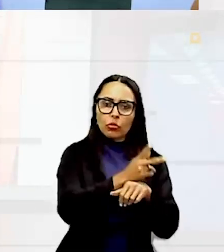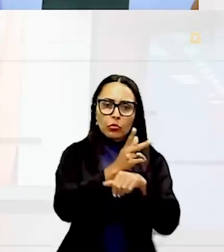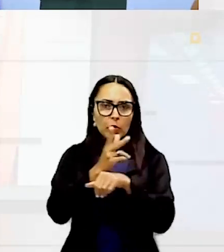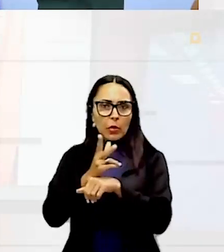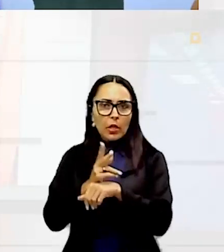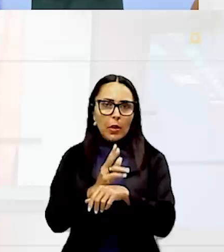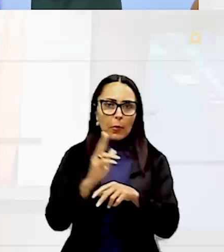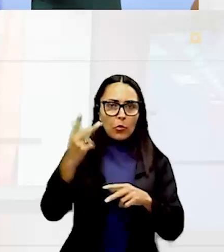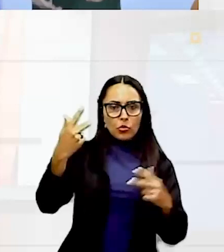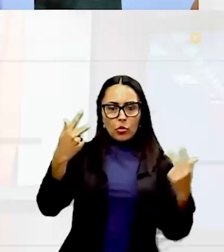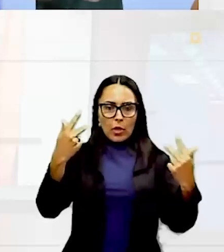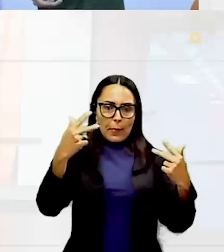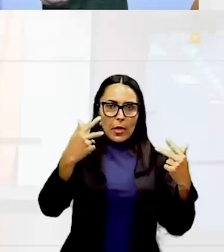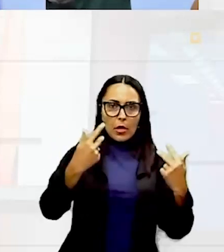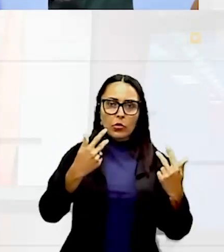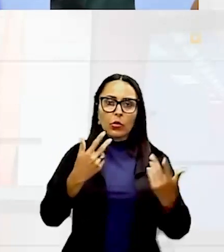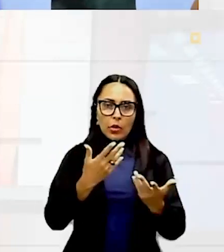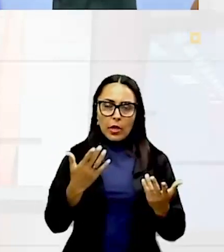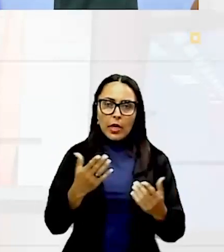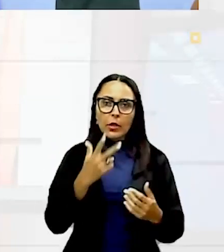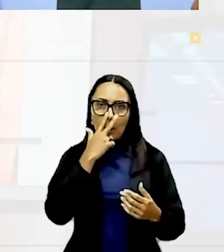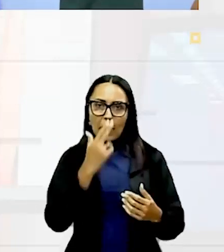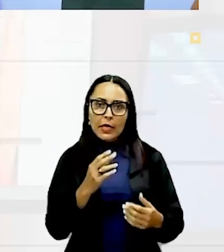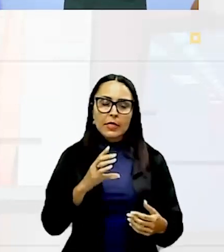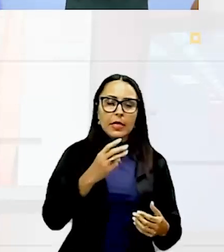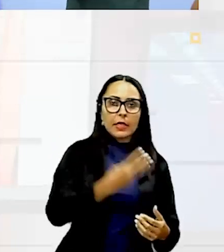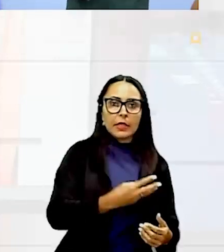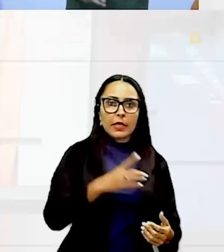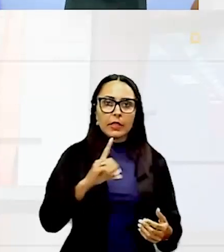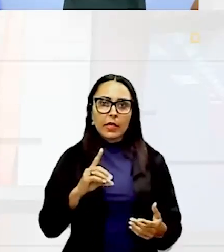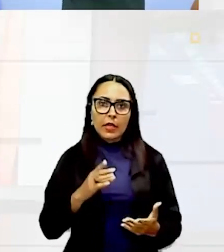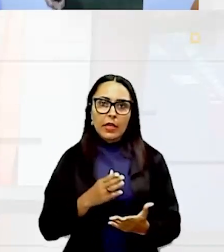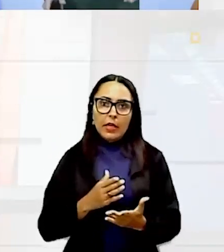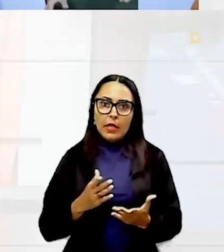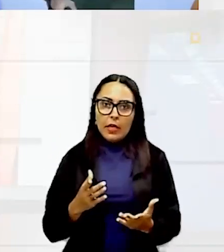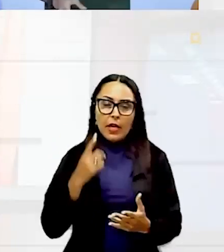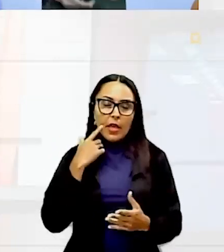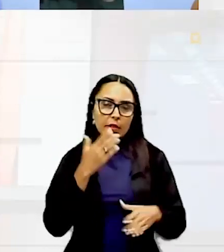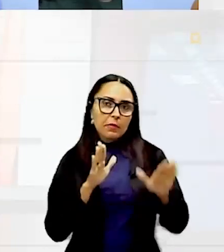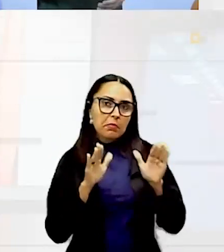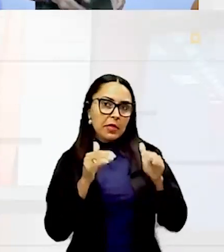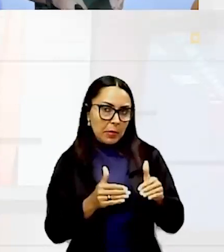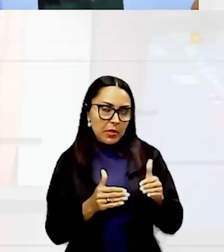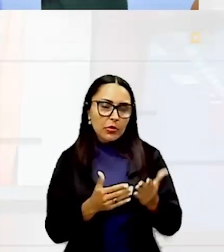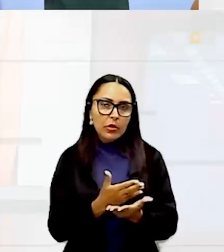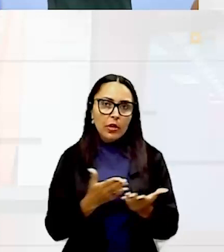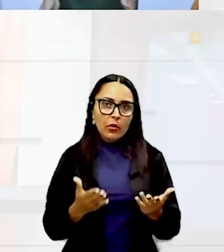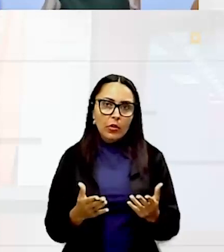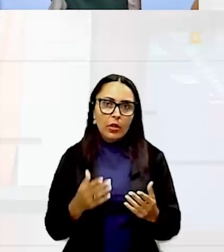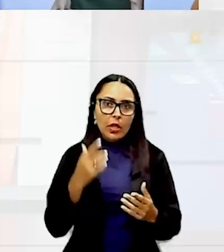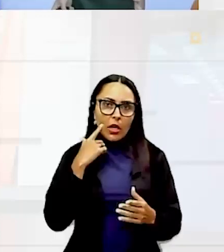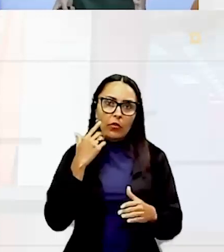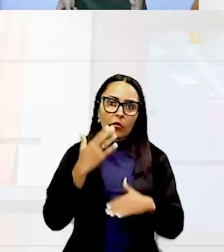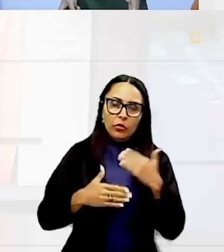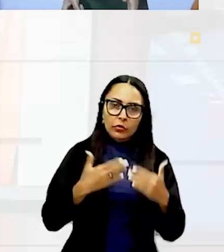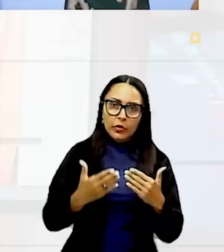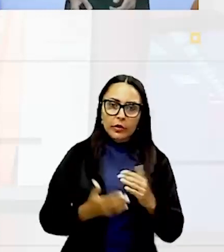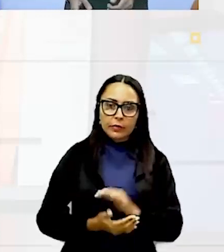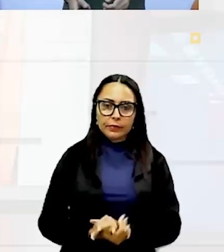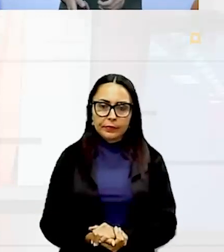posicionamento, fazer parecer algo 3D, é completamente bidimensional. É algo feito numa tela plana.